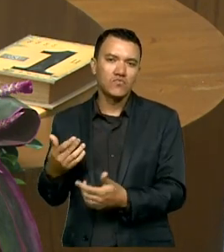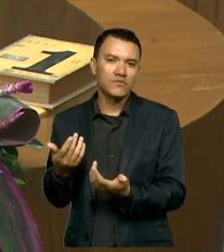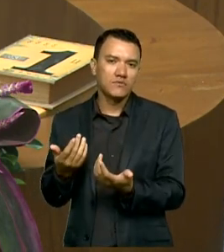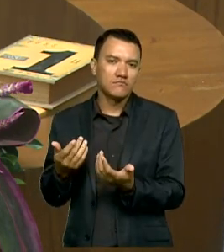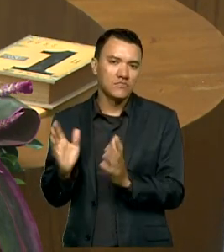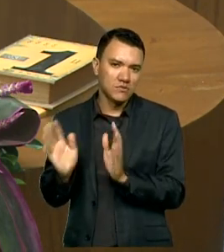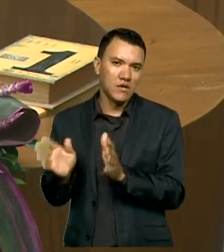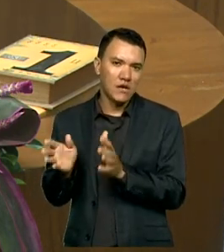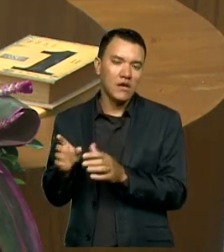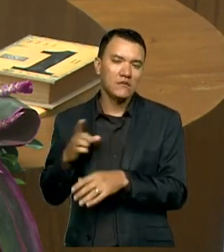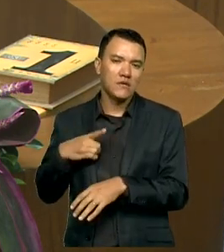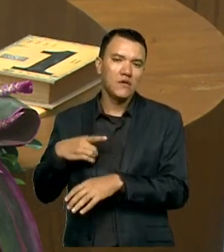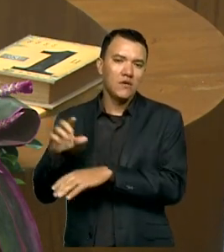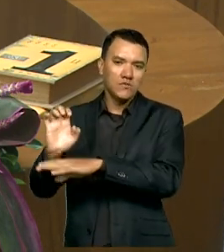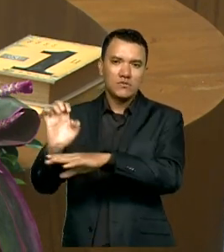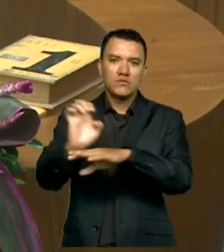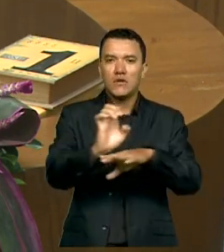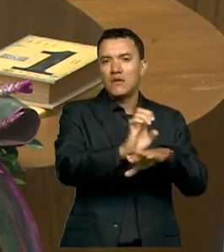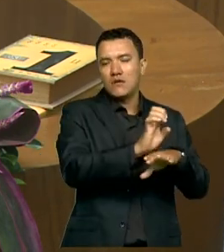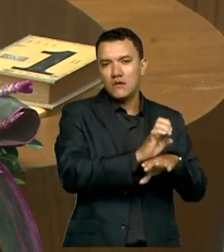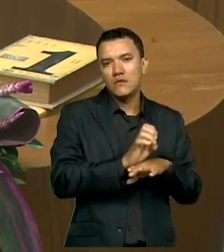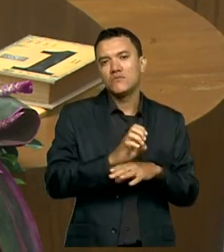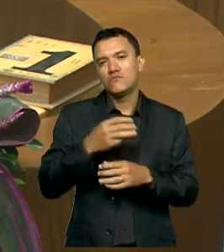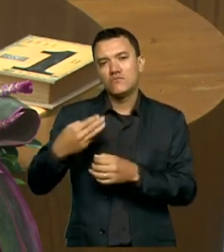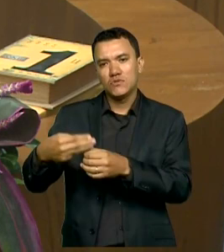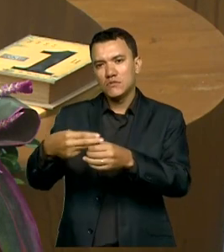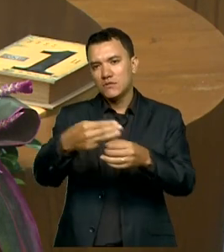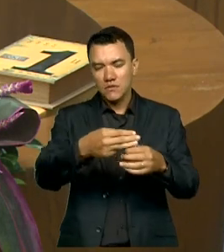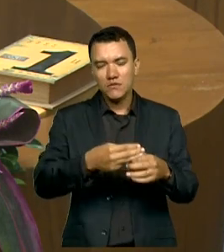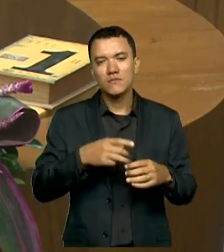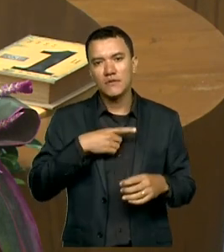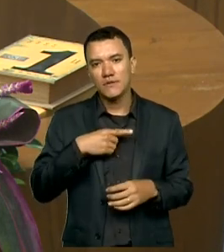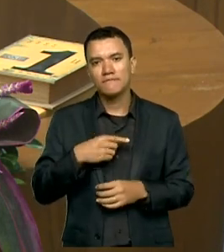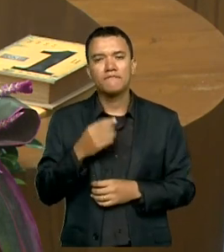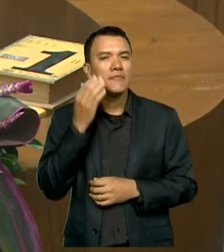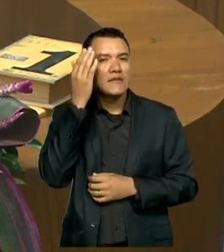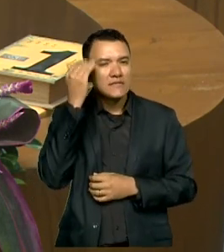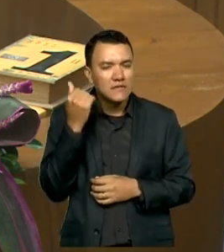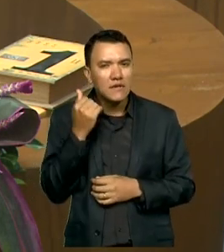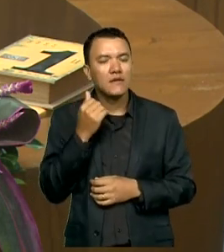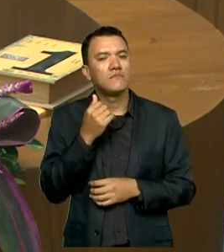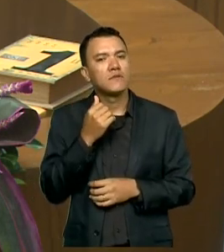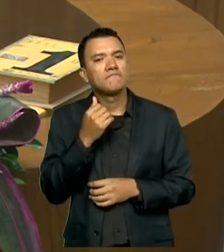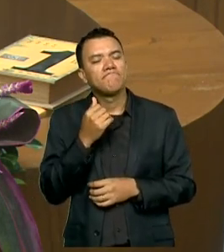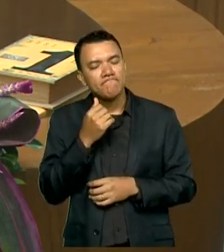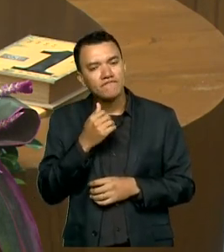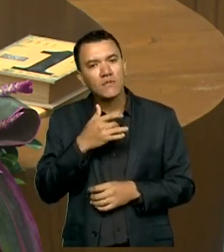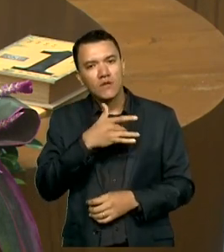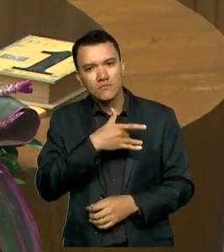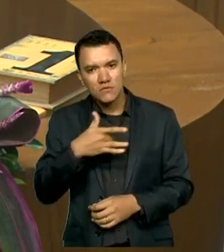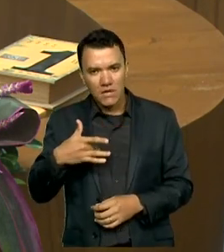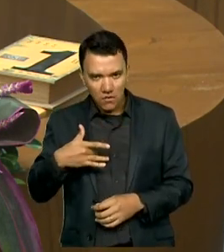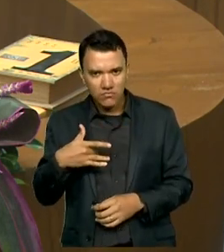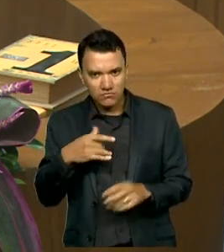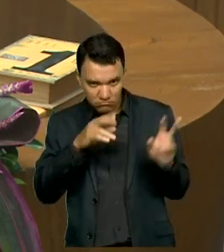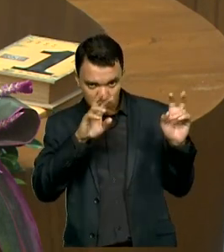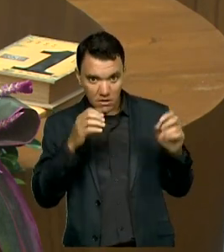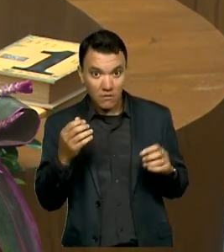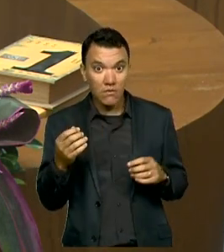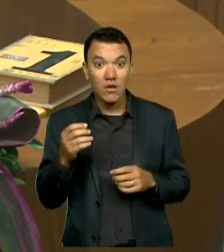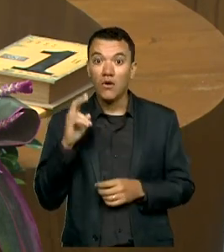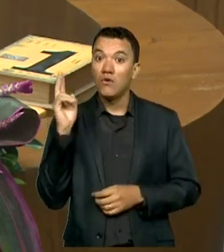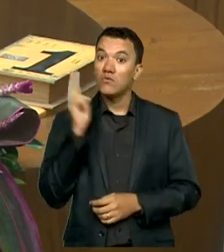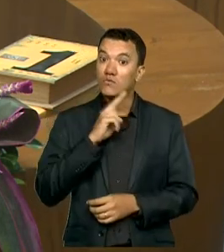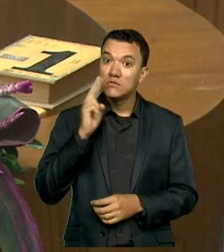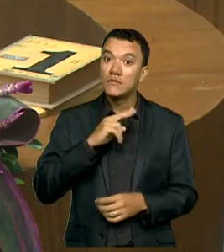em todos os estados, em todos os municípios. A gente sabe que a saúde é uma causa urgente,